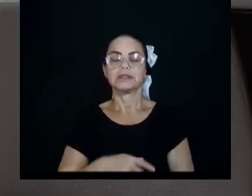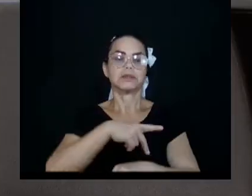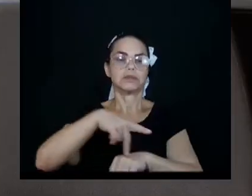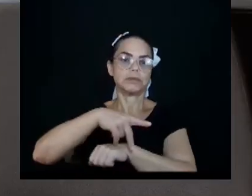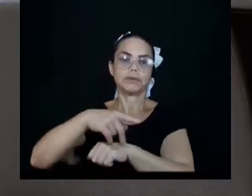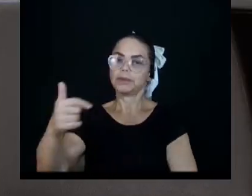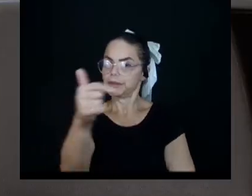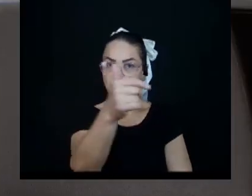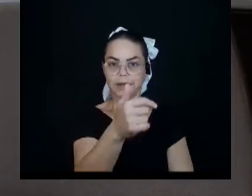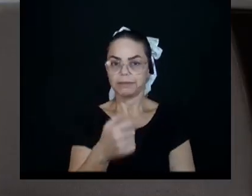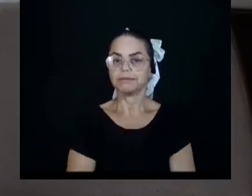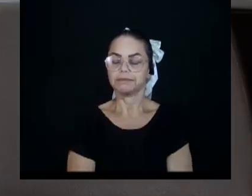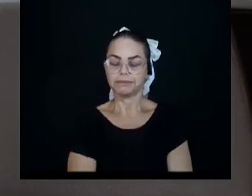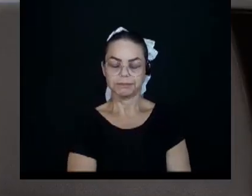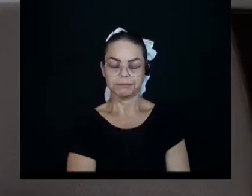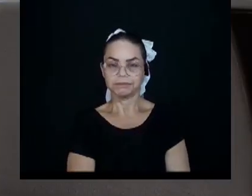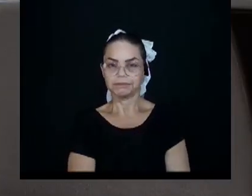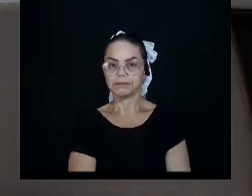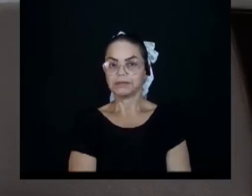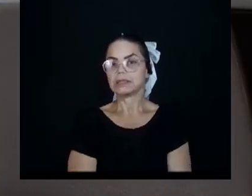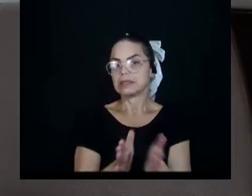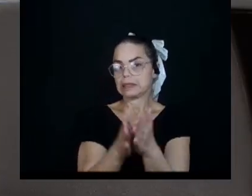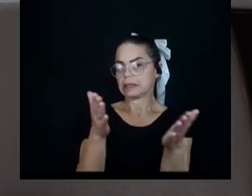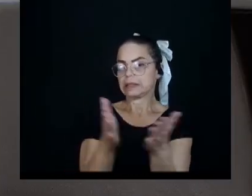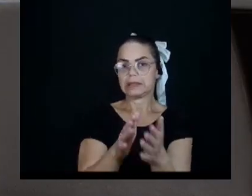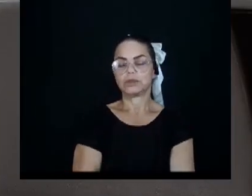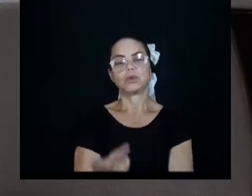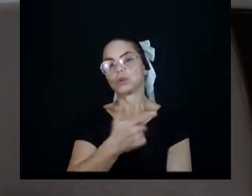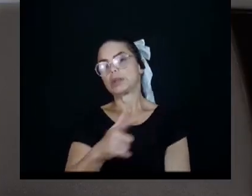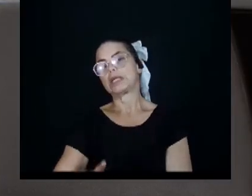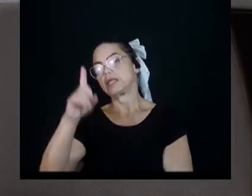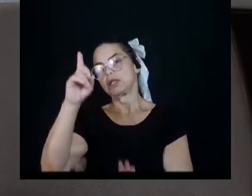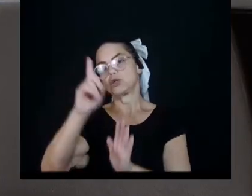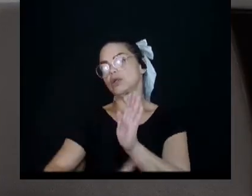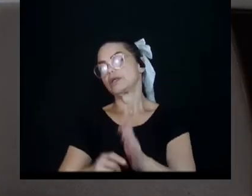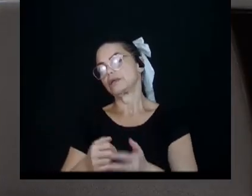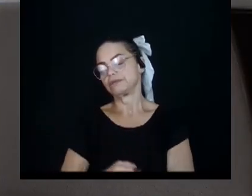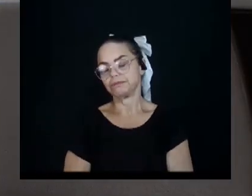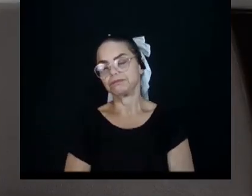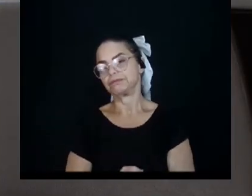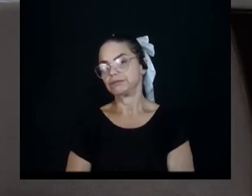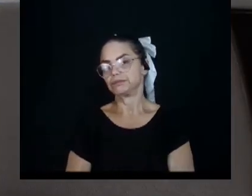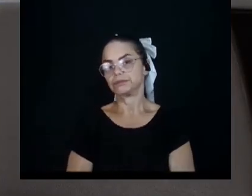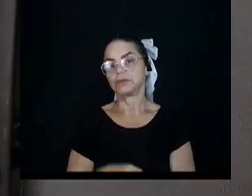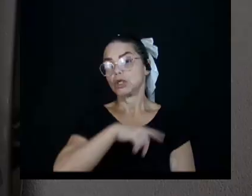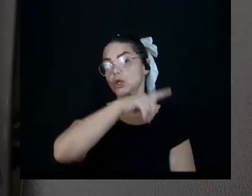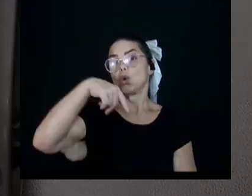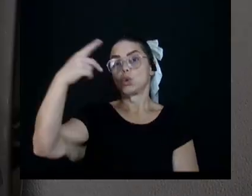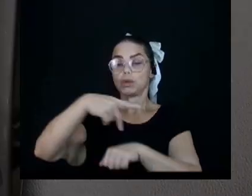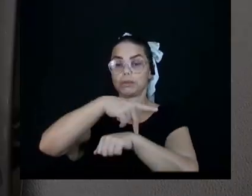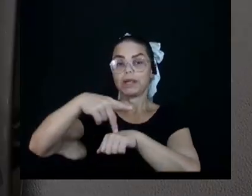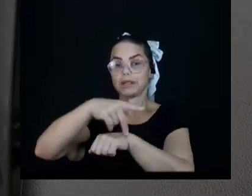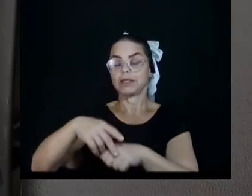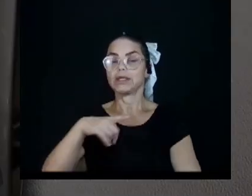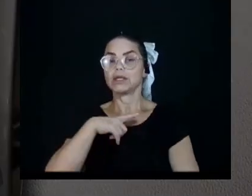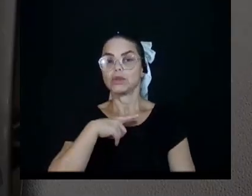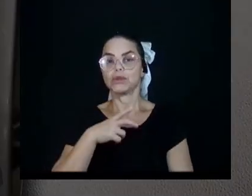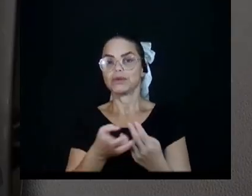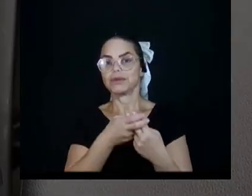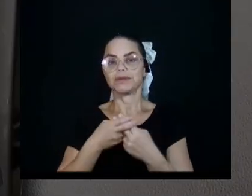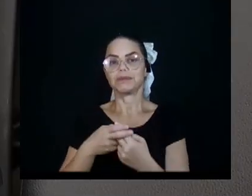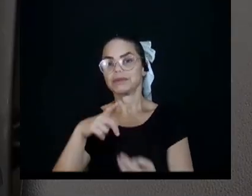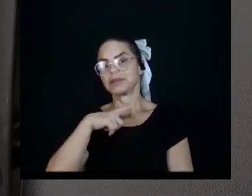é pobre não tem acesso à saúde. Né? Aqui nós temos um sistema público, mas nós temos que lutar para que